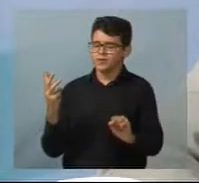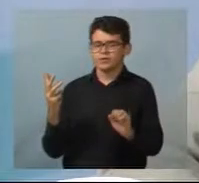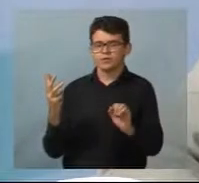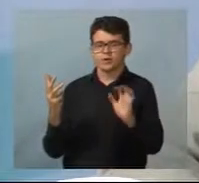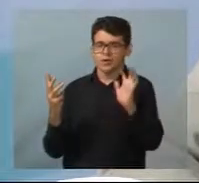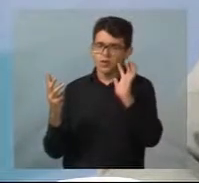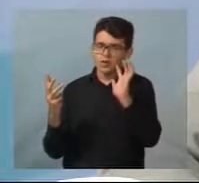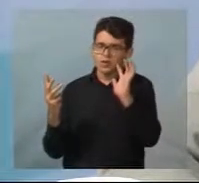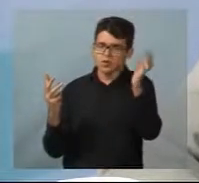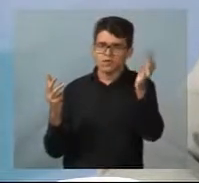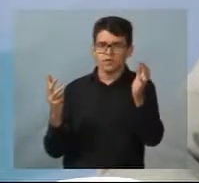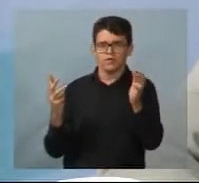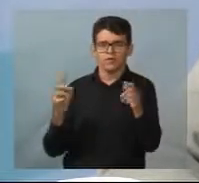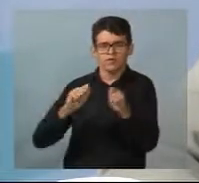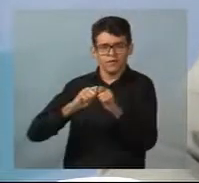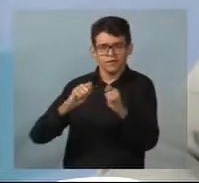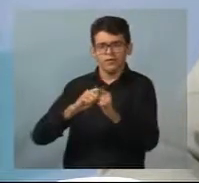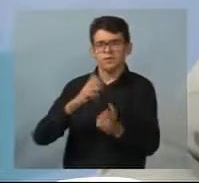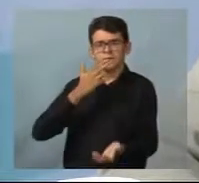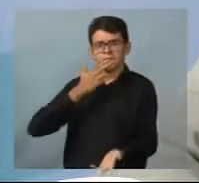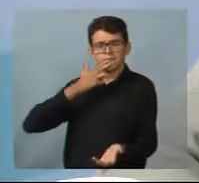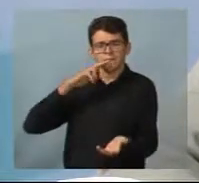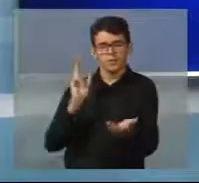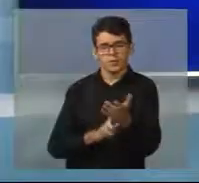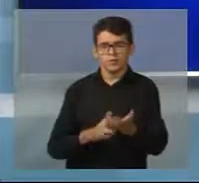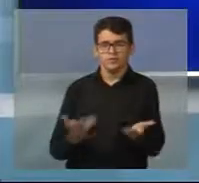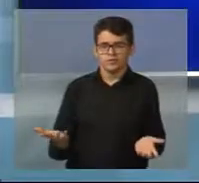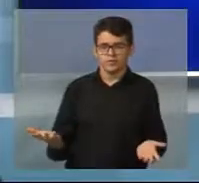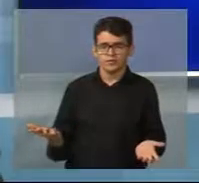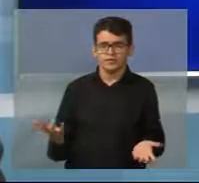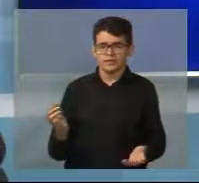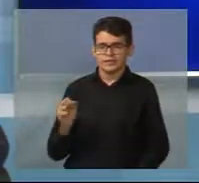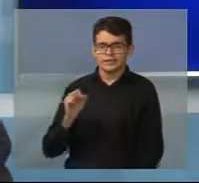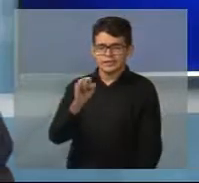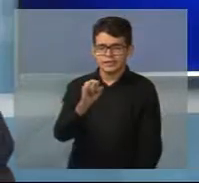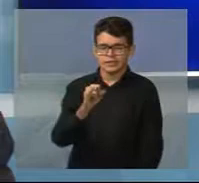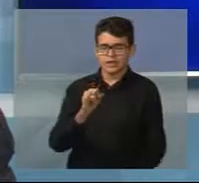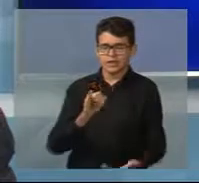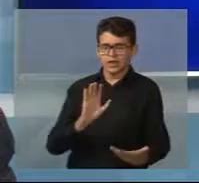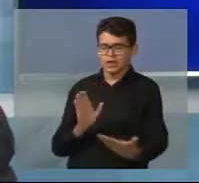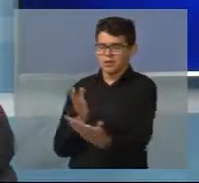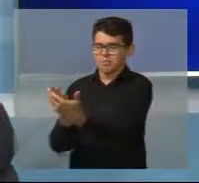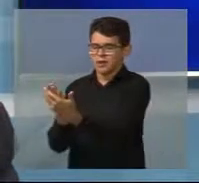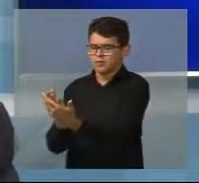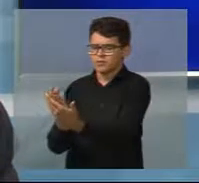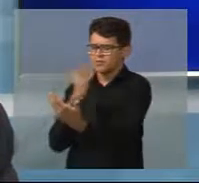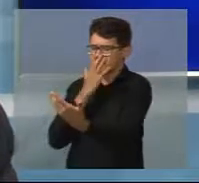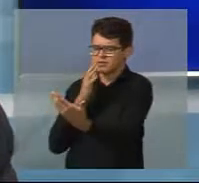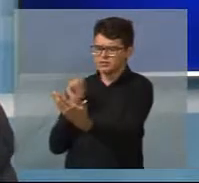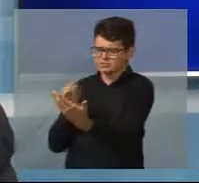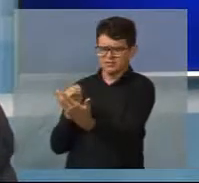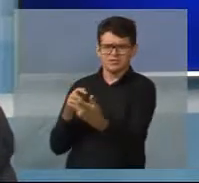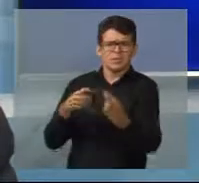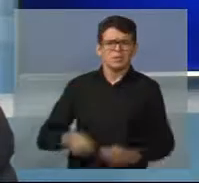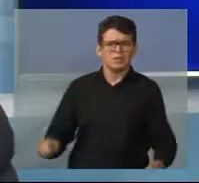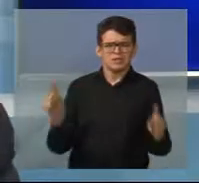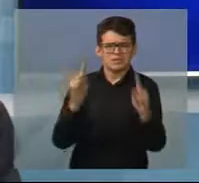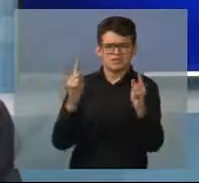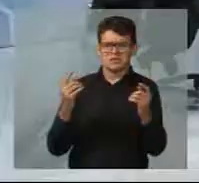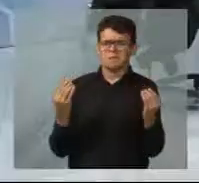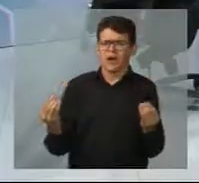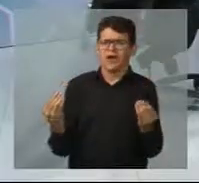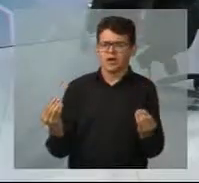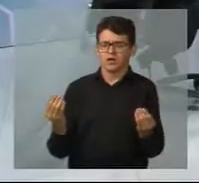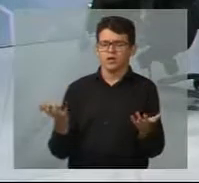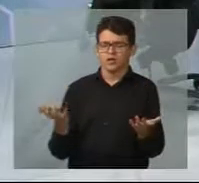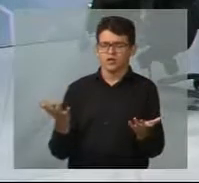estipular uma multa, fixar uma multa contra a defesa que faz os embargos só para ganhar tempo. Eu tenho a impressão que